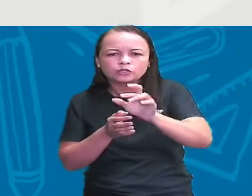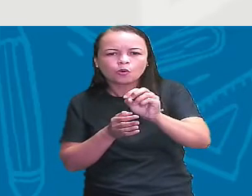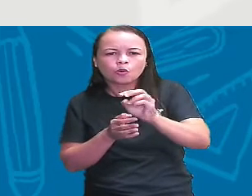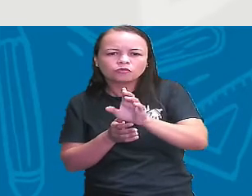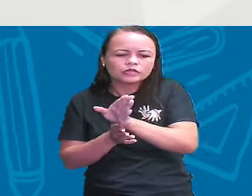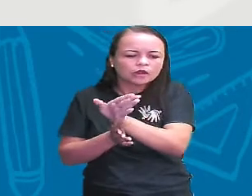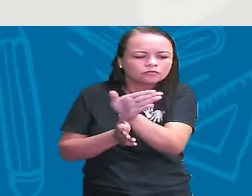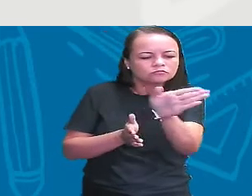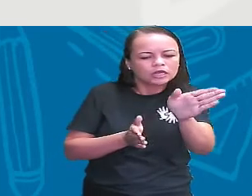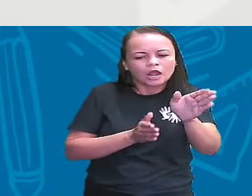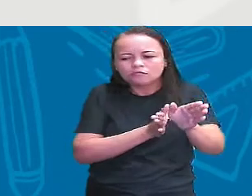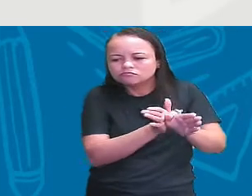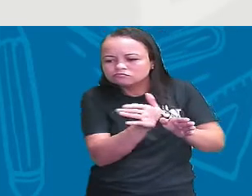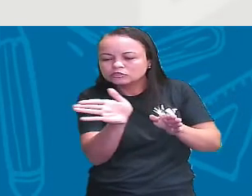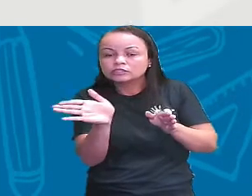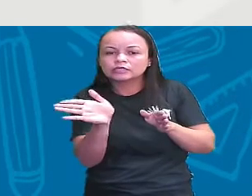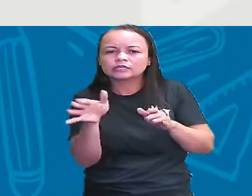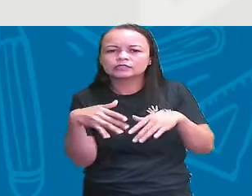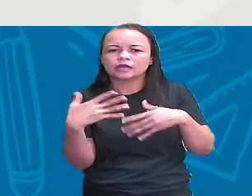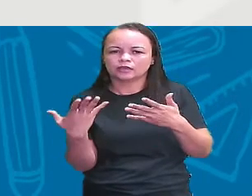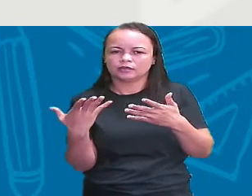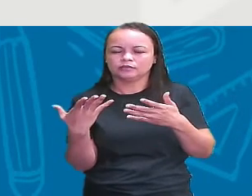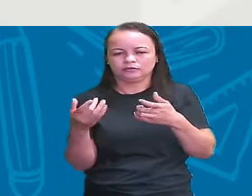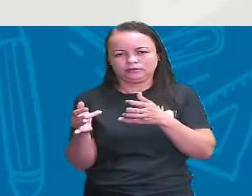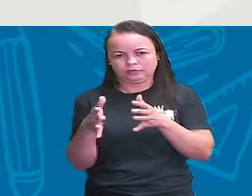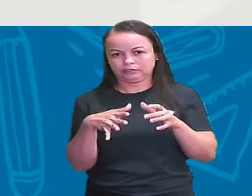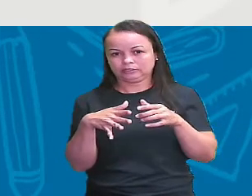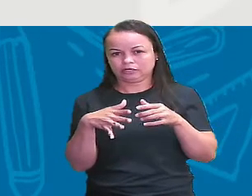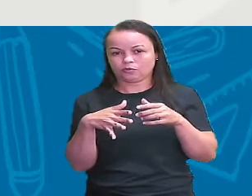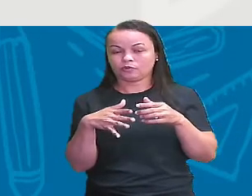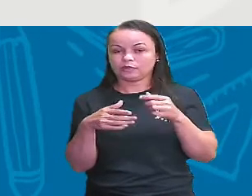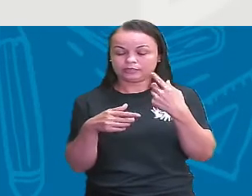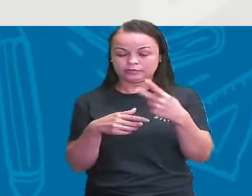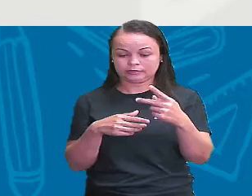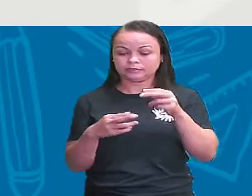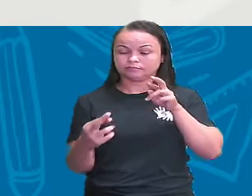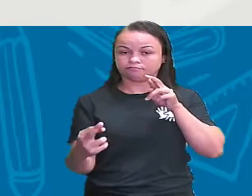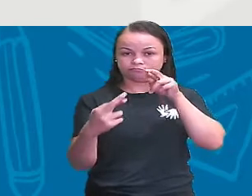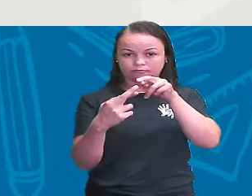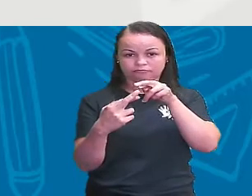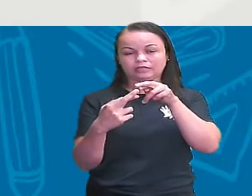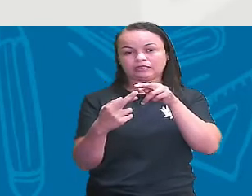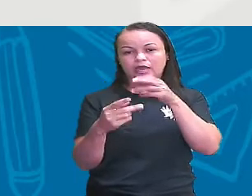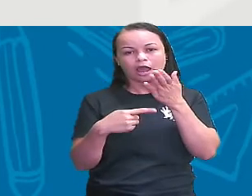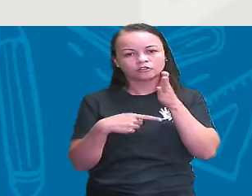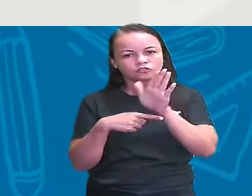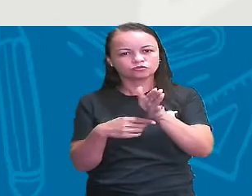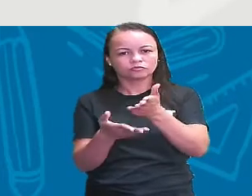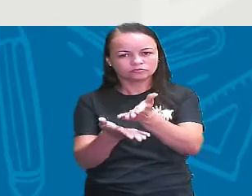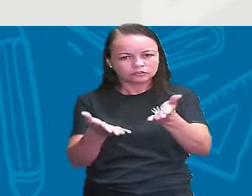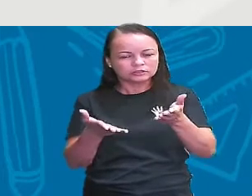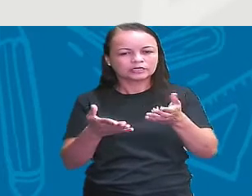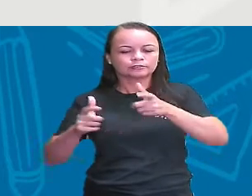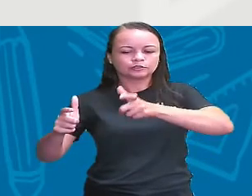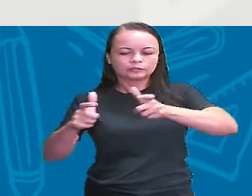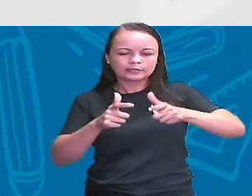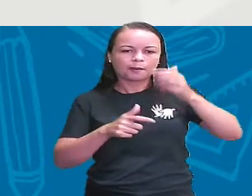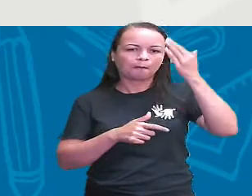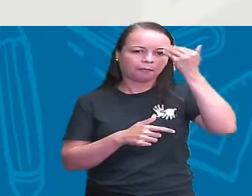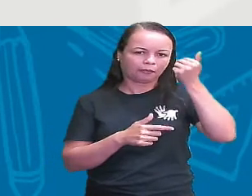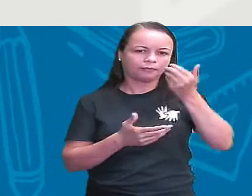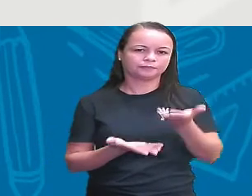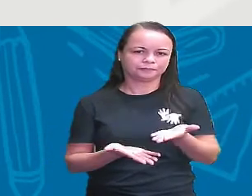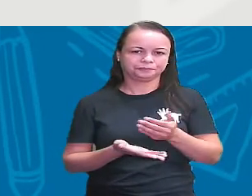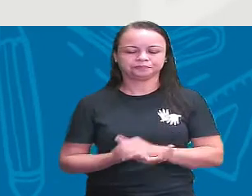você para, enfim. O ponto de referência, ele te ajuda a se localizar. Tá bom? Olha